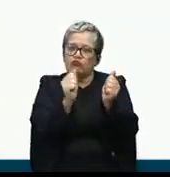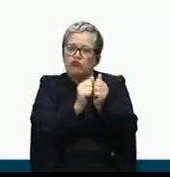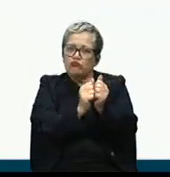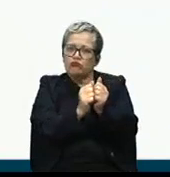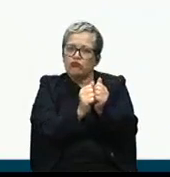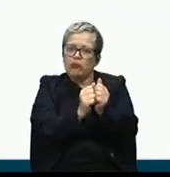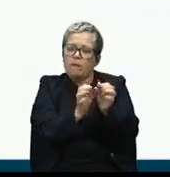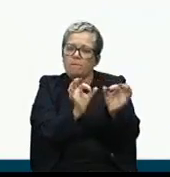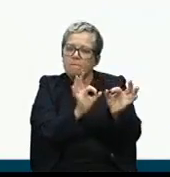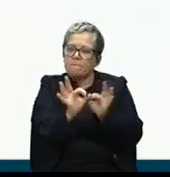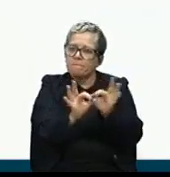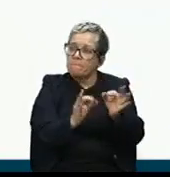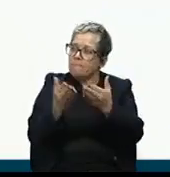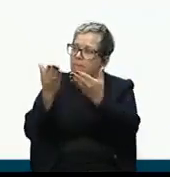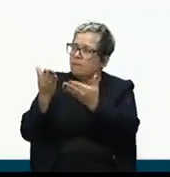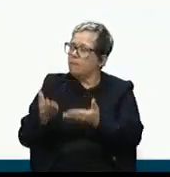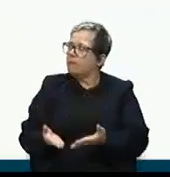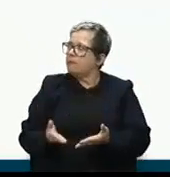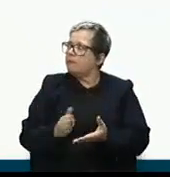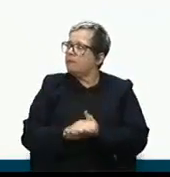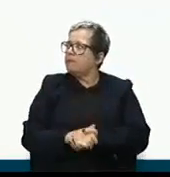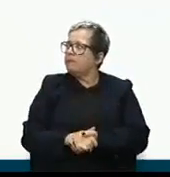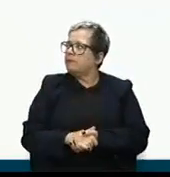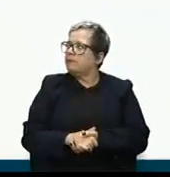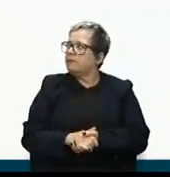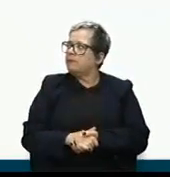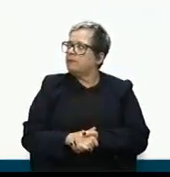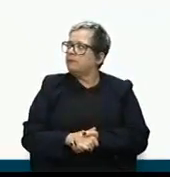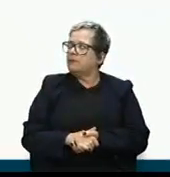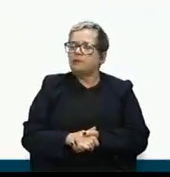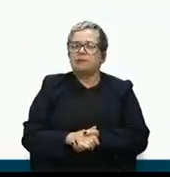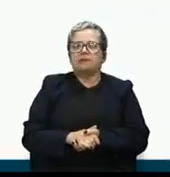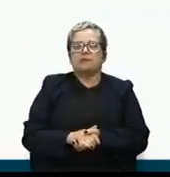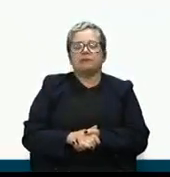juntos essa operação.